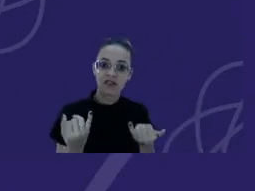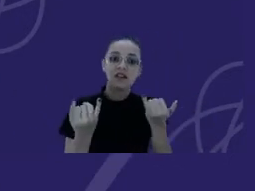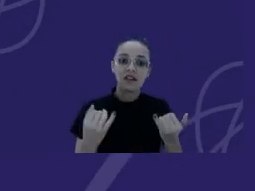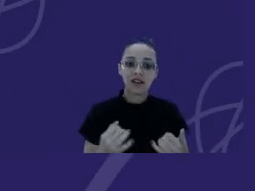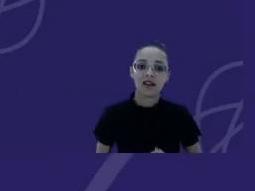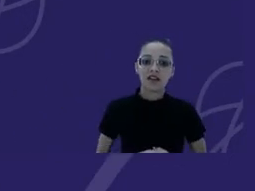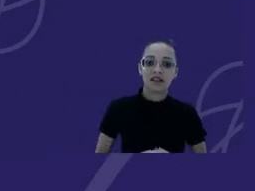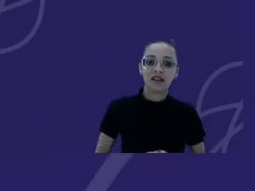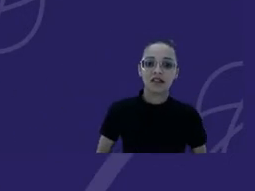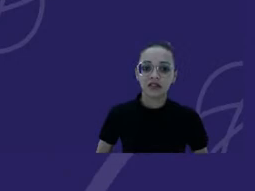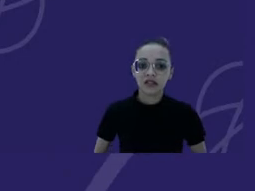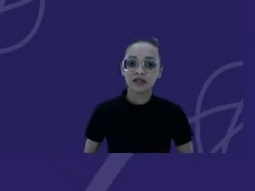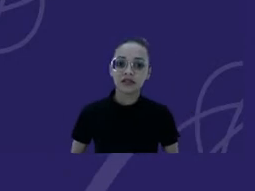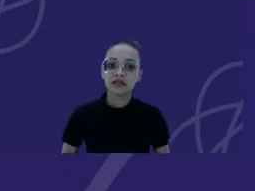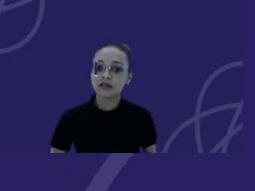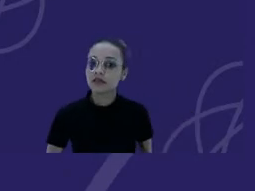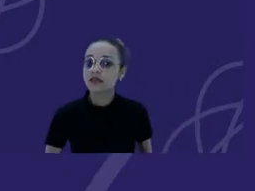Xangô.